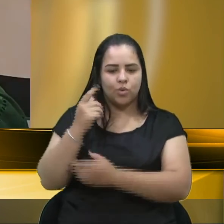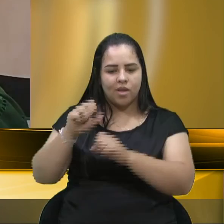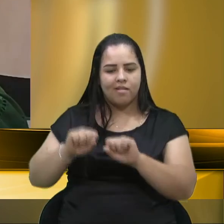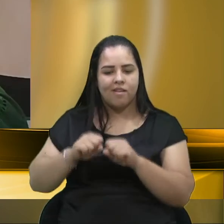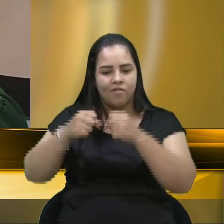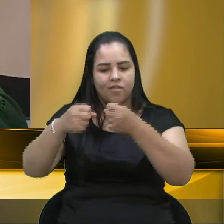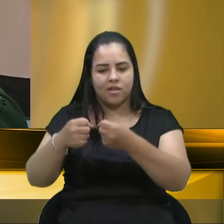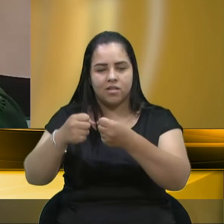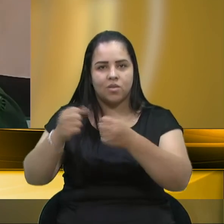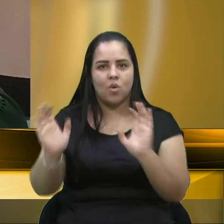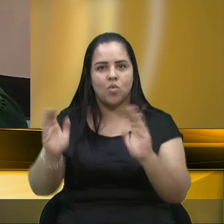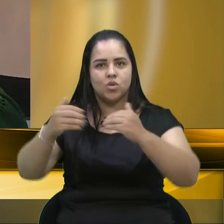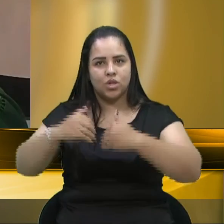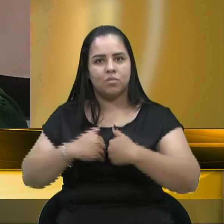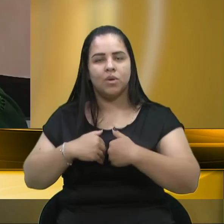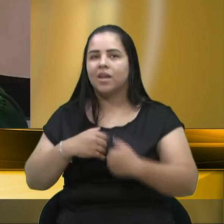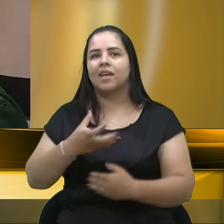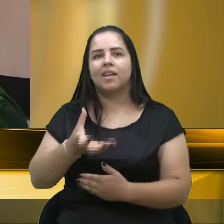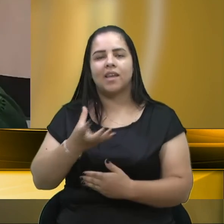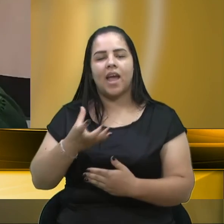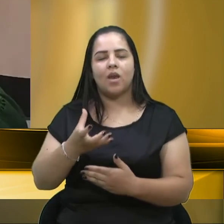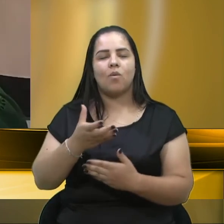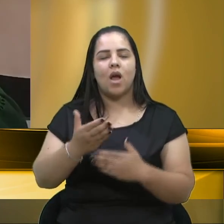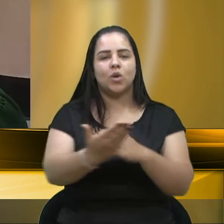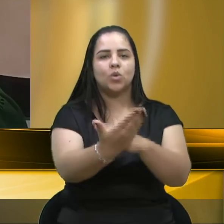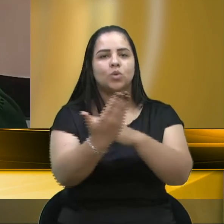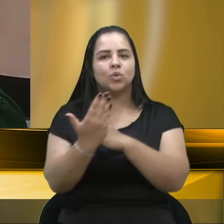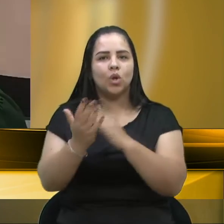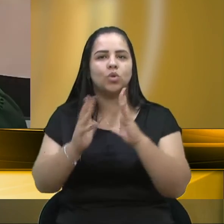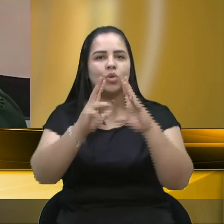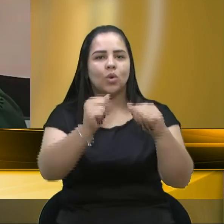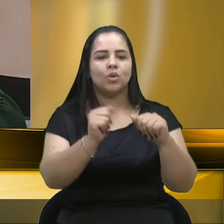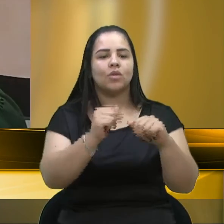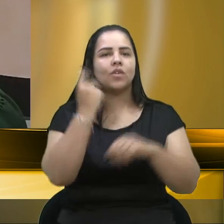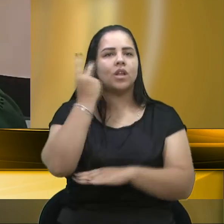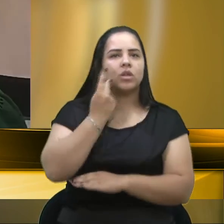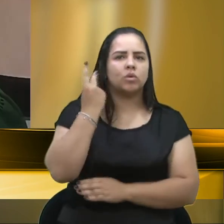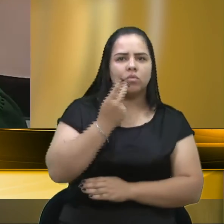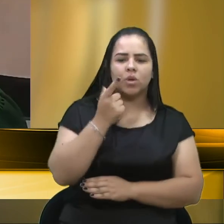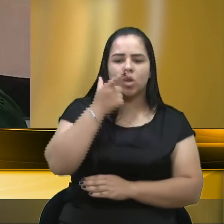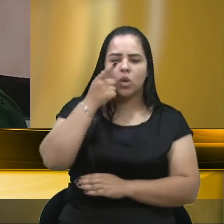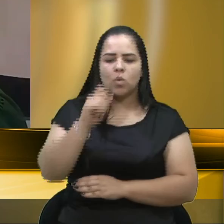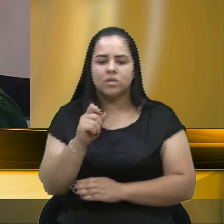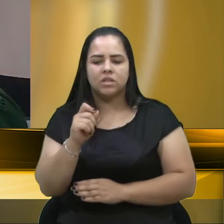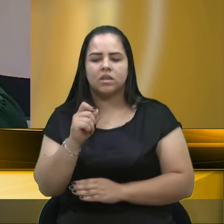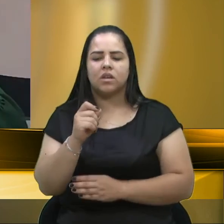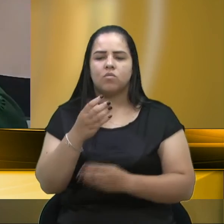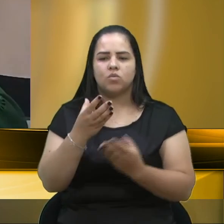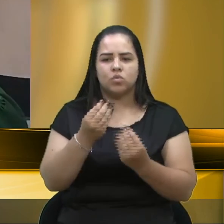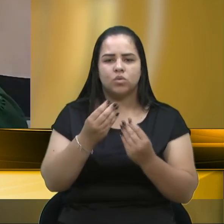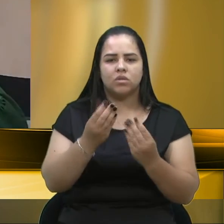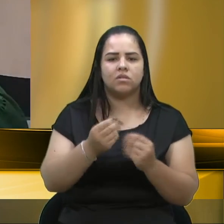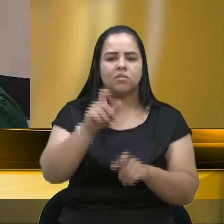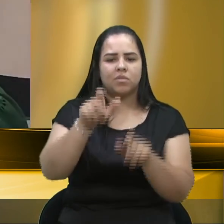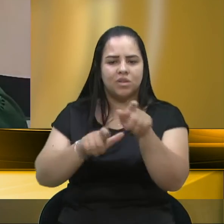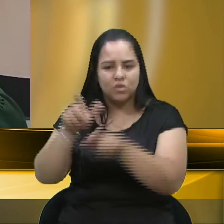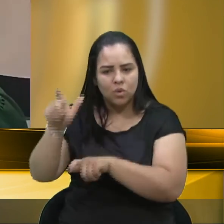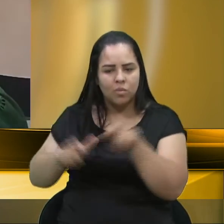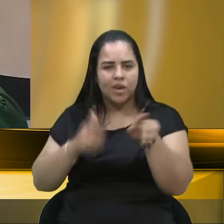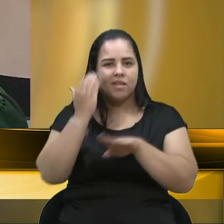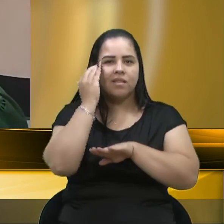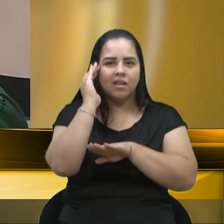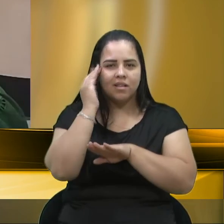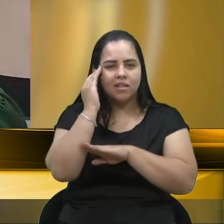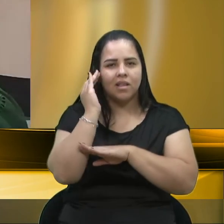demais vereadores para que a gente faça um bom debate, para que a gente levante números, para que a gente entenda um pouco mais do dia a dia,